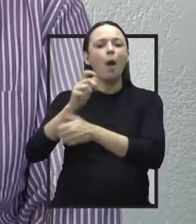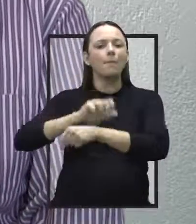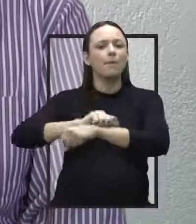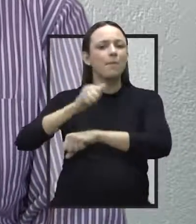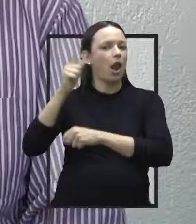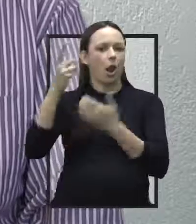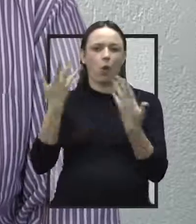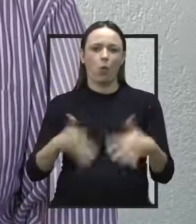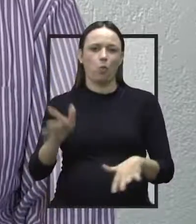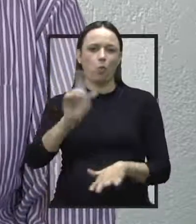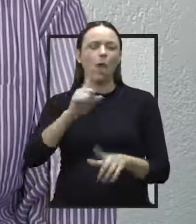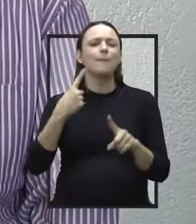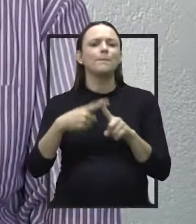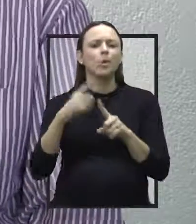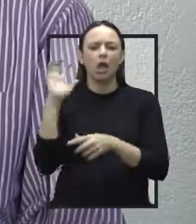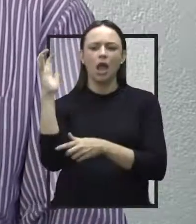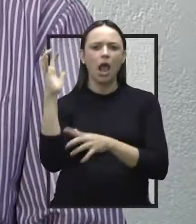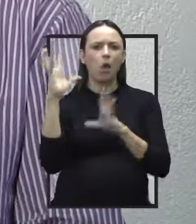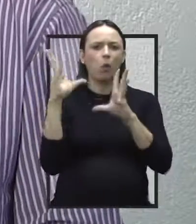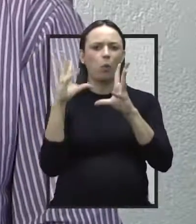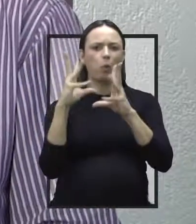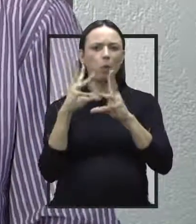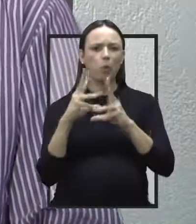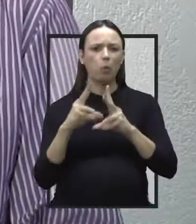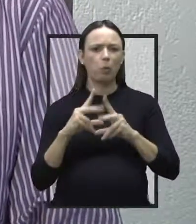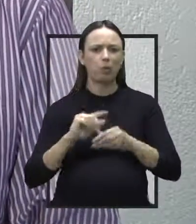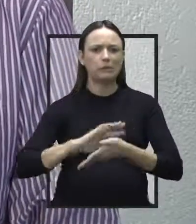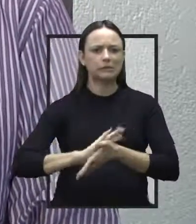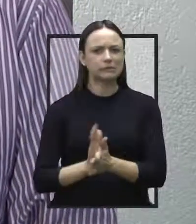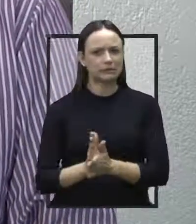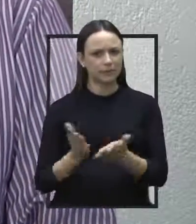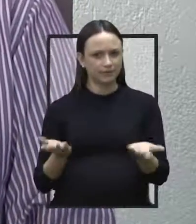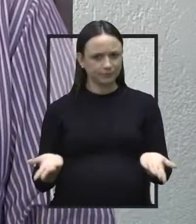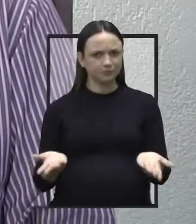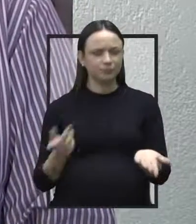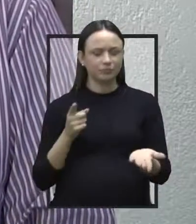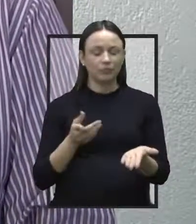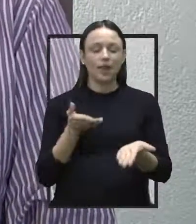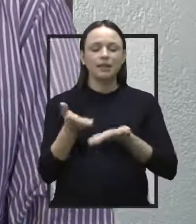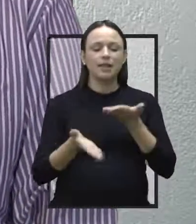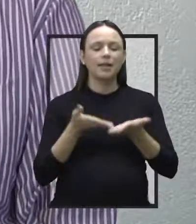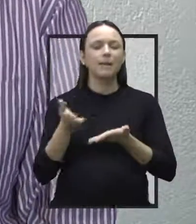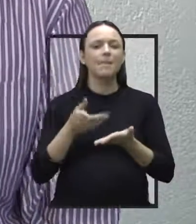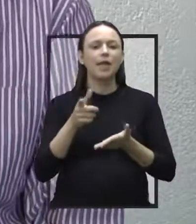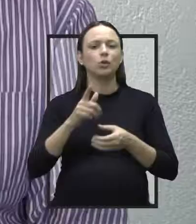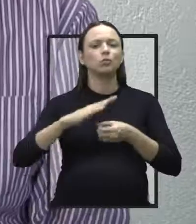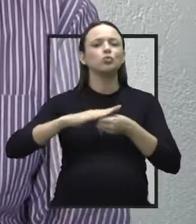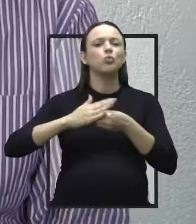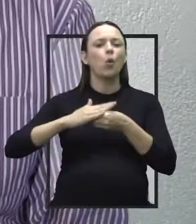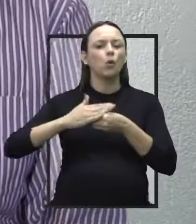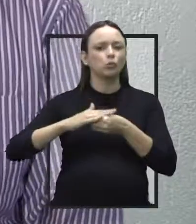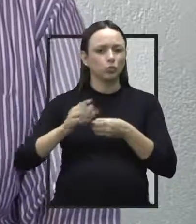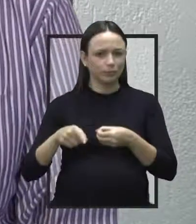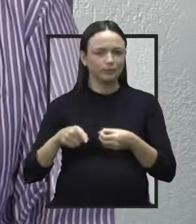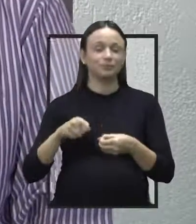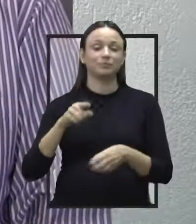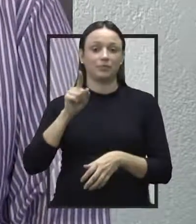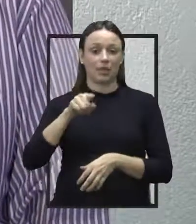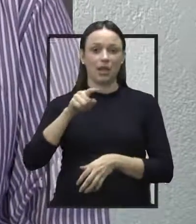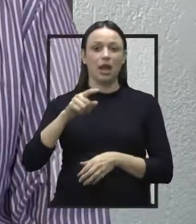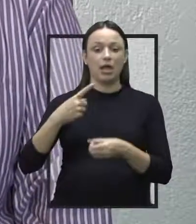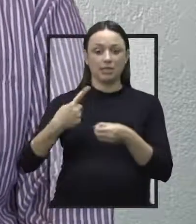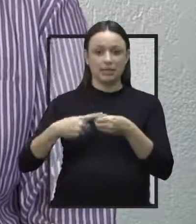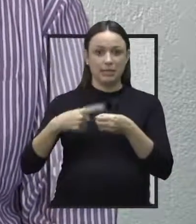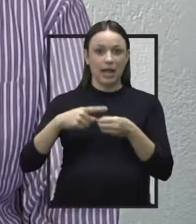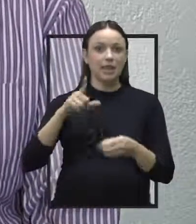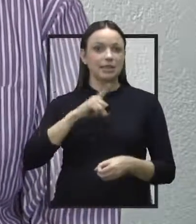da devastação do meio ambiente. O que acontece em relação à estação de tratamento de esgoto? A cidade que tem o tratamento de esgoto